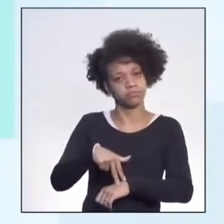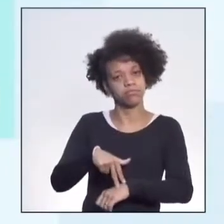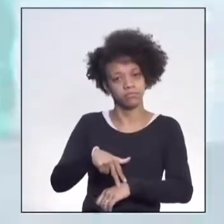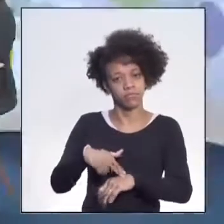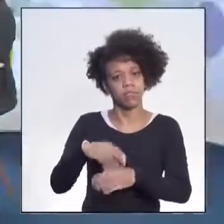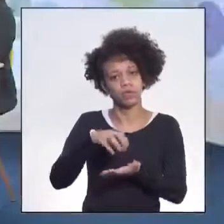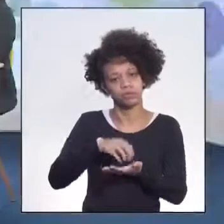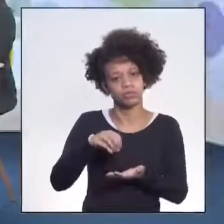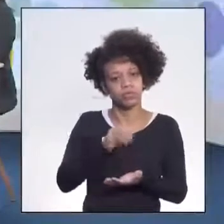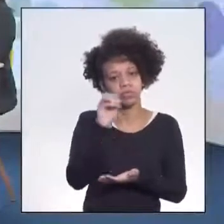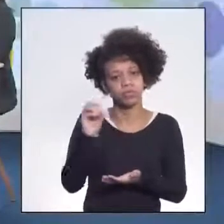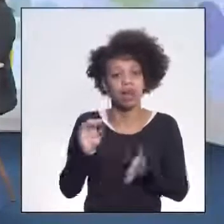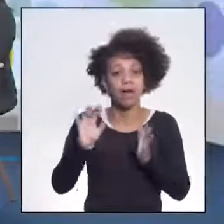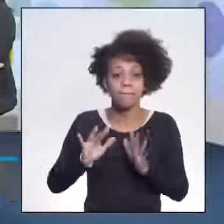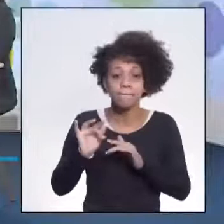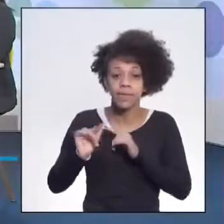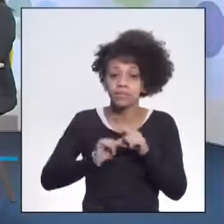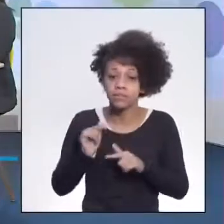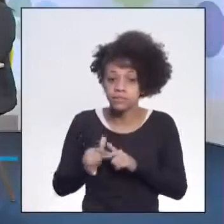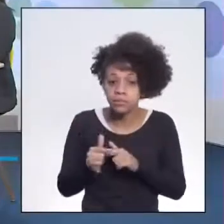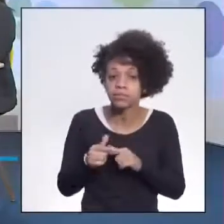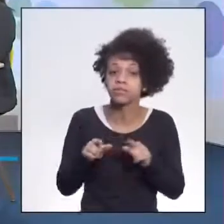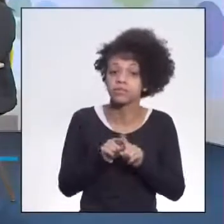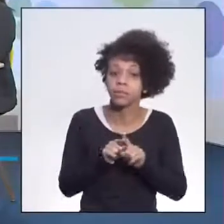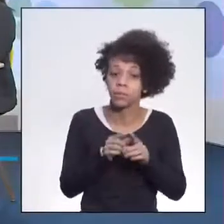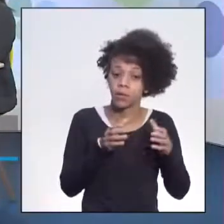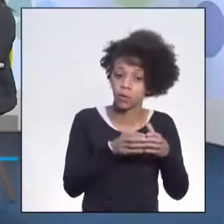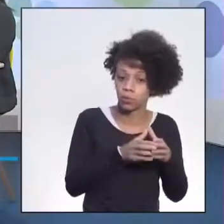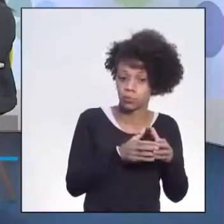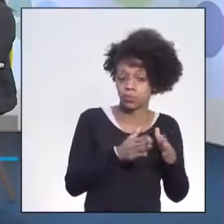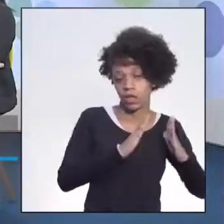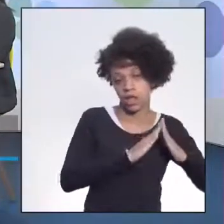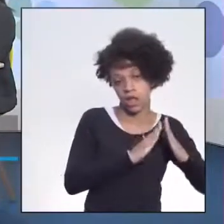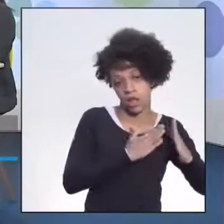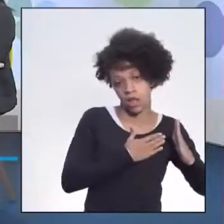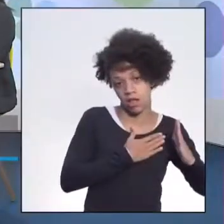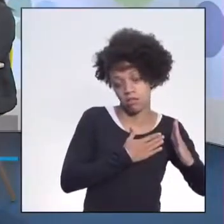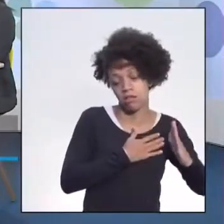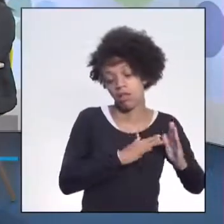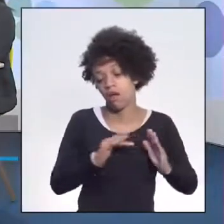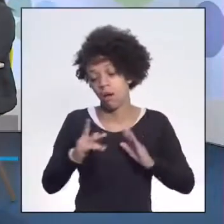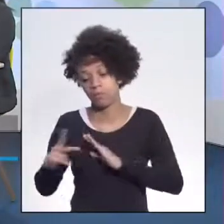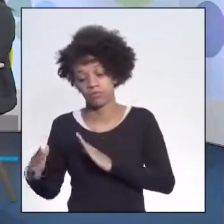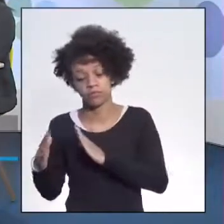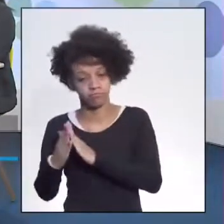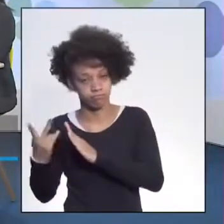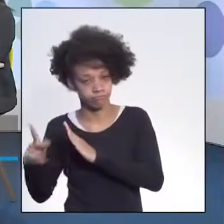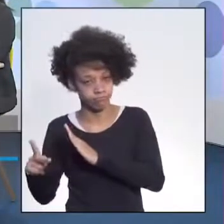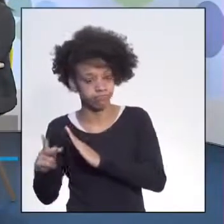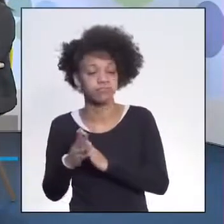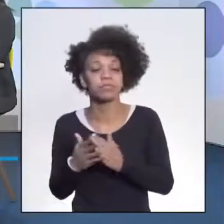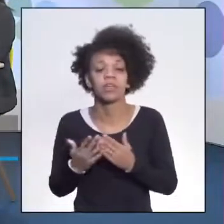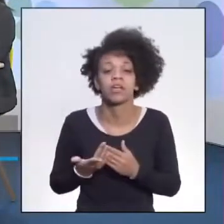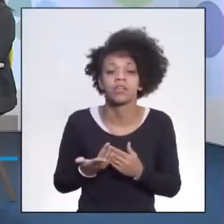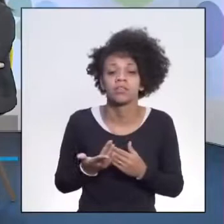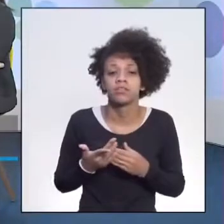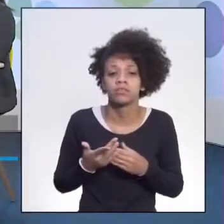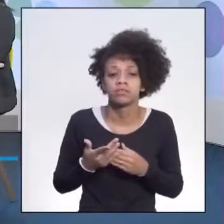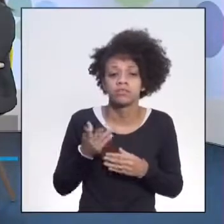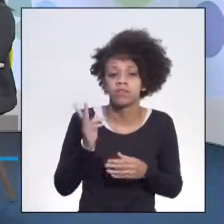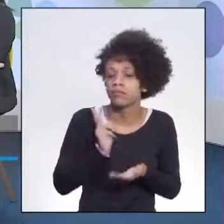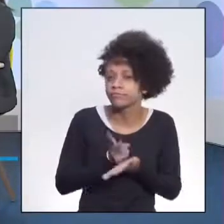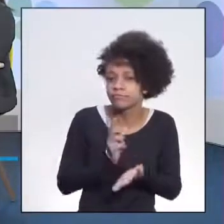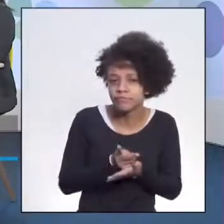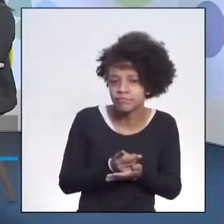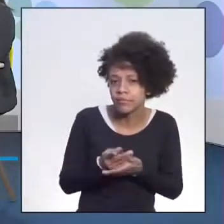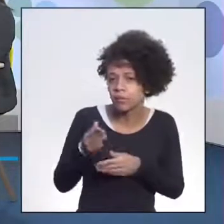no Centro de Mídias, mas nós trabalhamos na mesma equipe, eu na minha casa, a professora Andréa na casa dela, a gente se fala praticamente